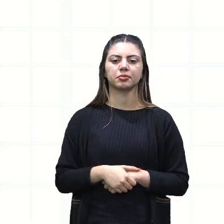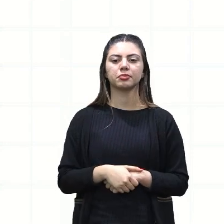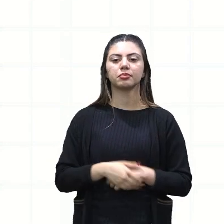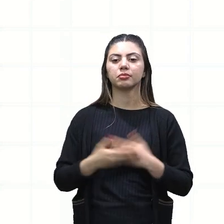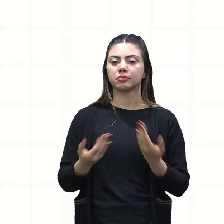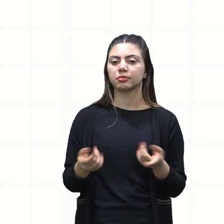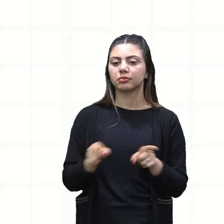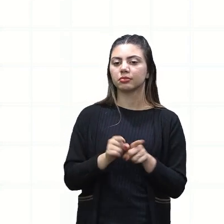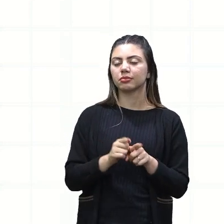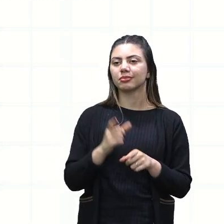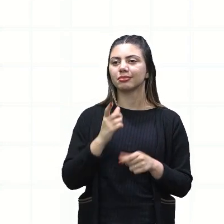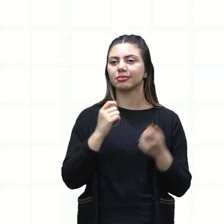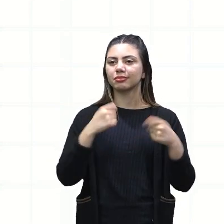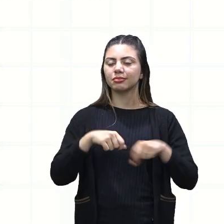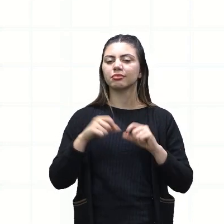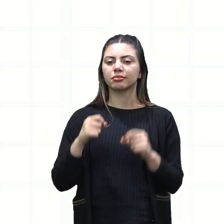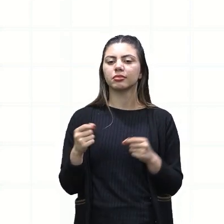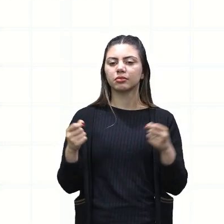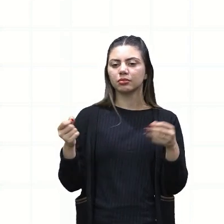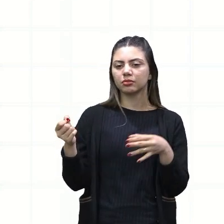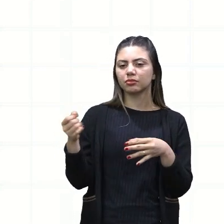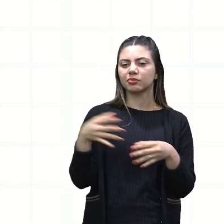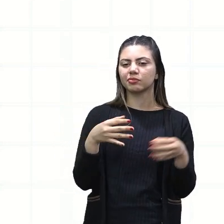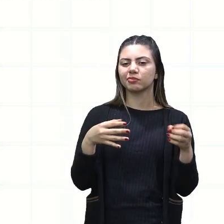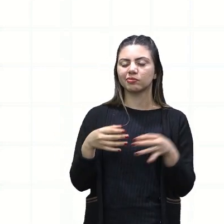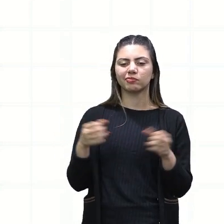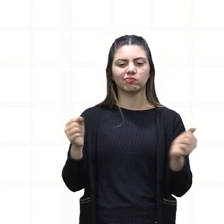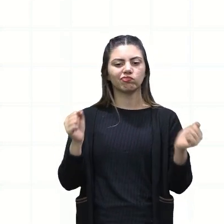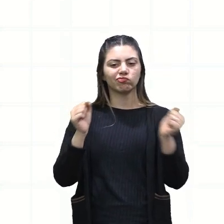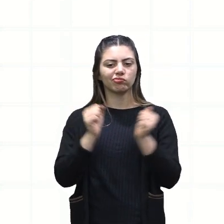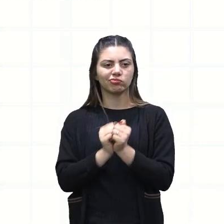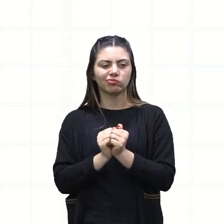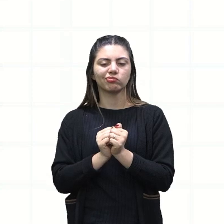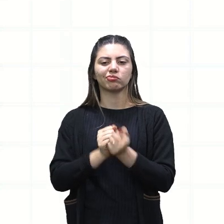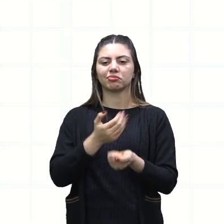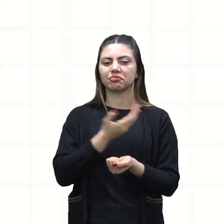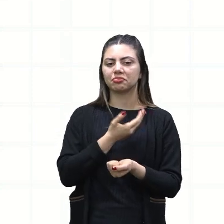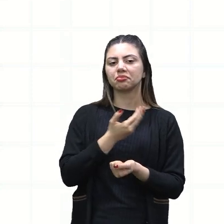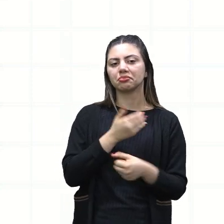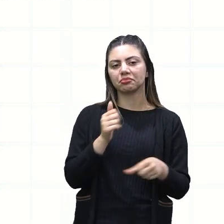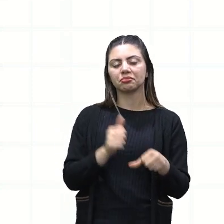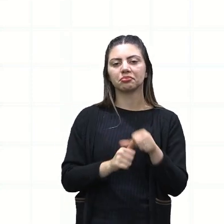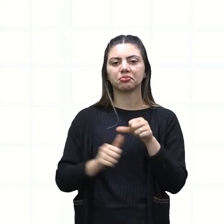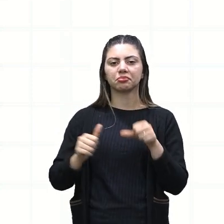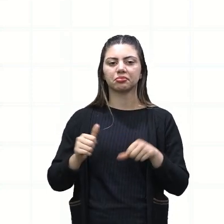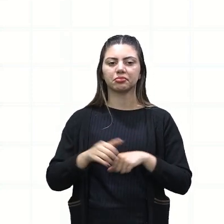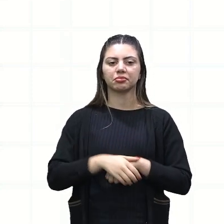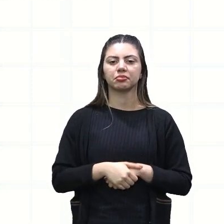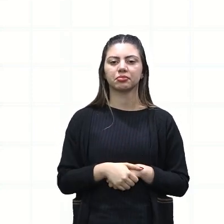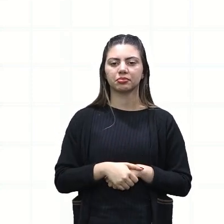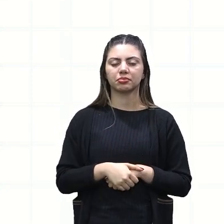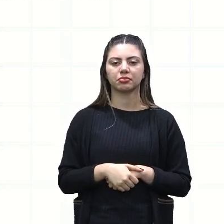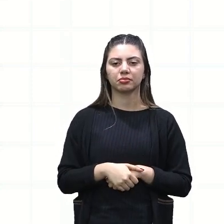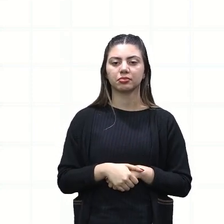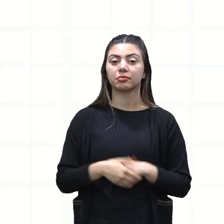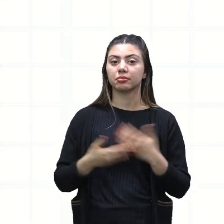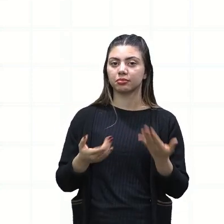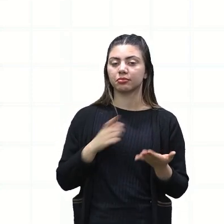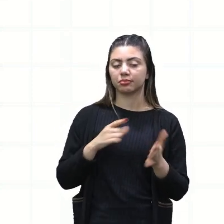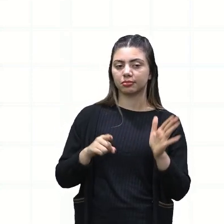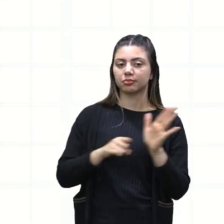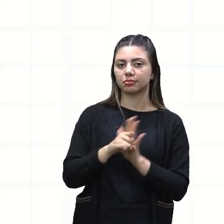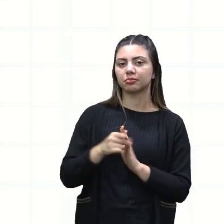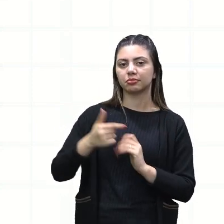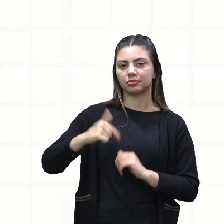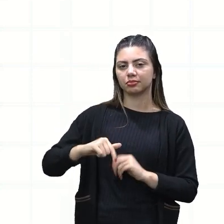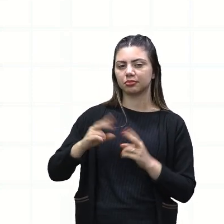criando novas formas de companheirismo, certo? Mudando esse tipo de conexão. E aí a pergunta vem o seguinte de